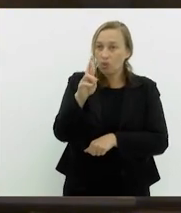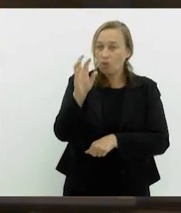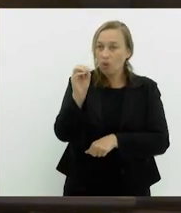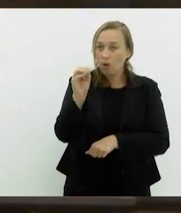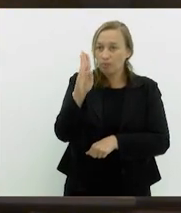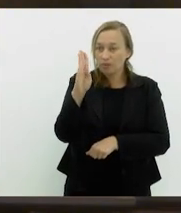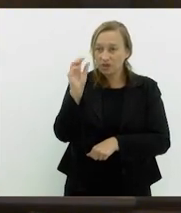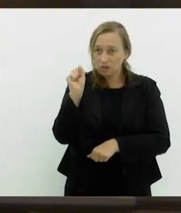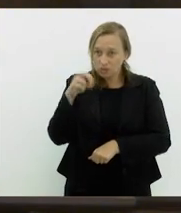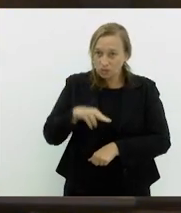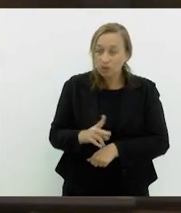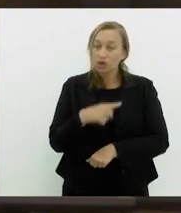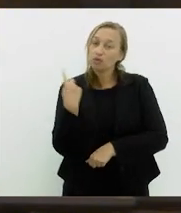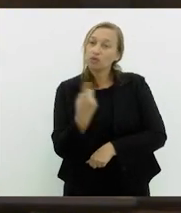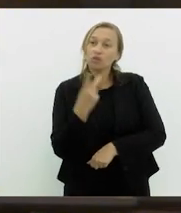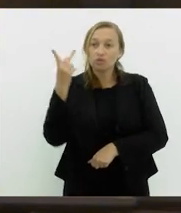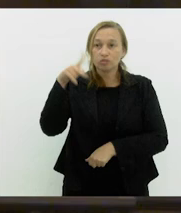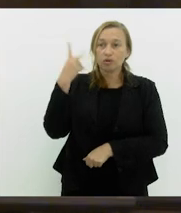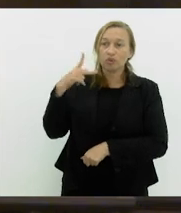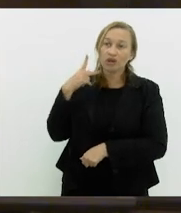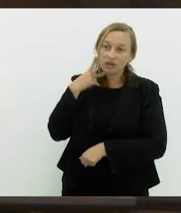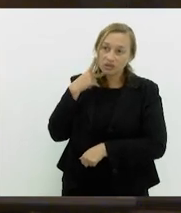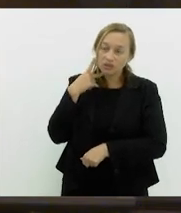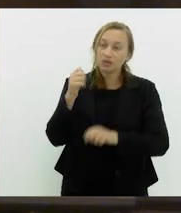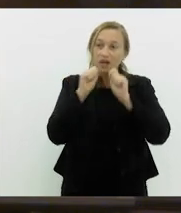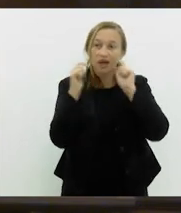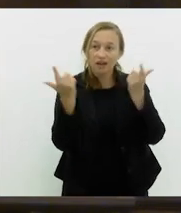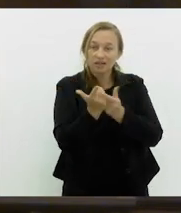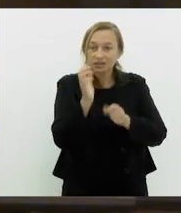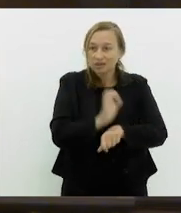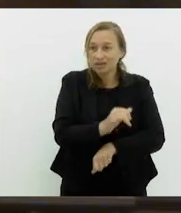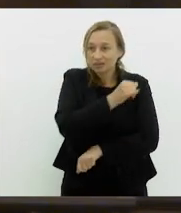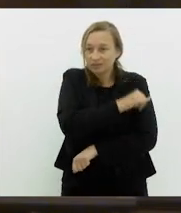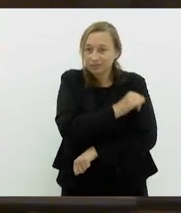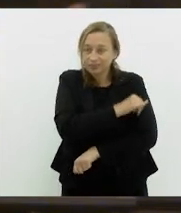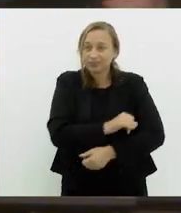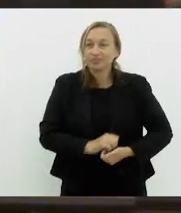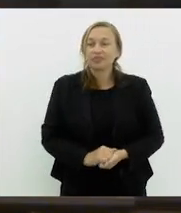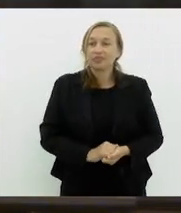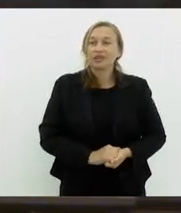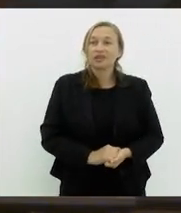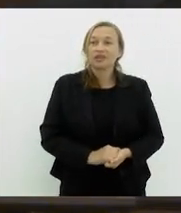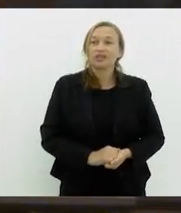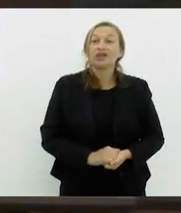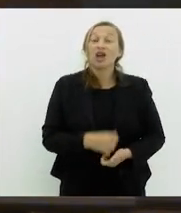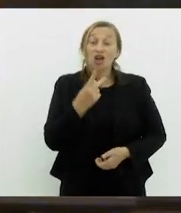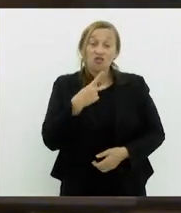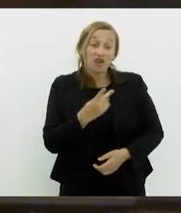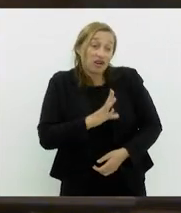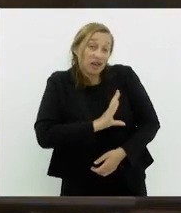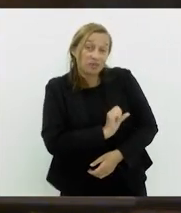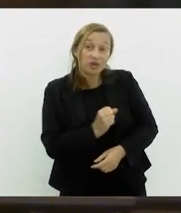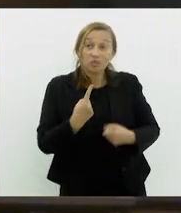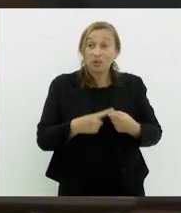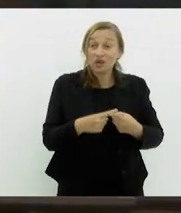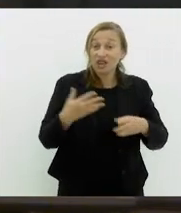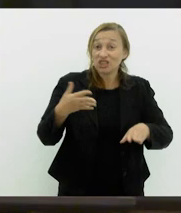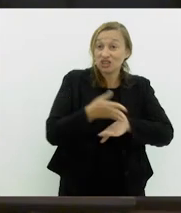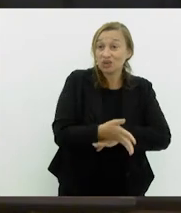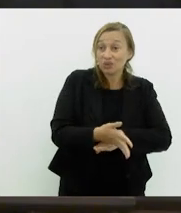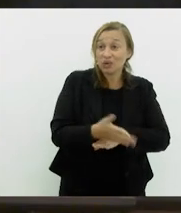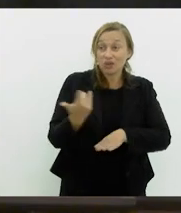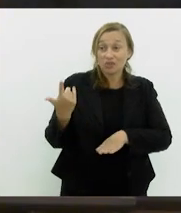queridíssimo procurador da Assembleia Legislativa do Estado do Rio de Janeiro, e eu digo que é queridíssimo porque o Dr. Robson chegou e conquistou o